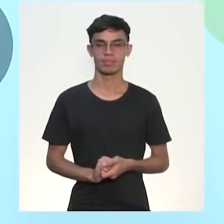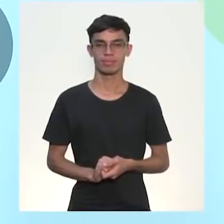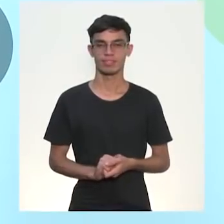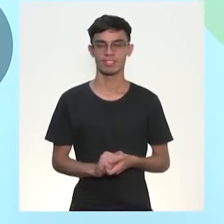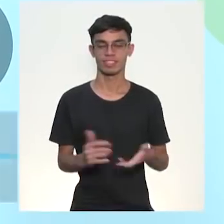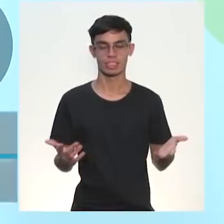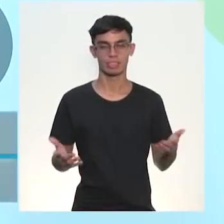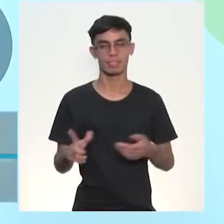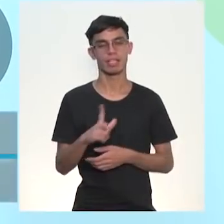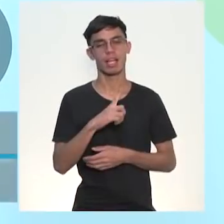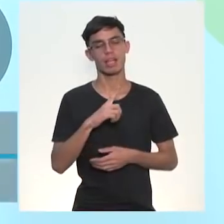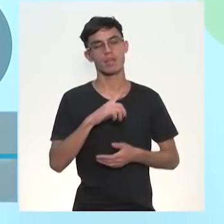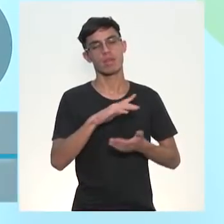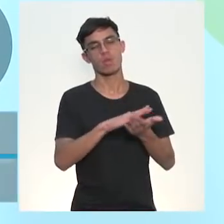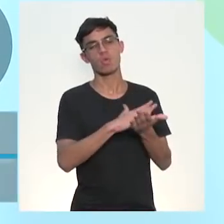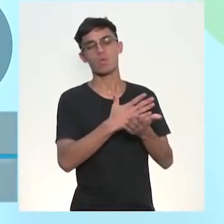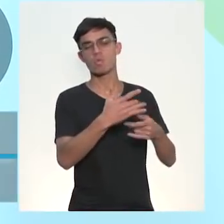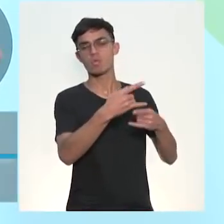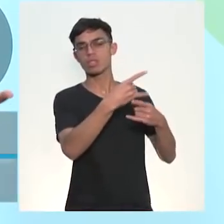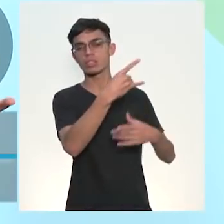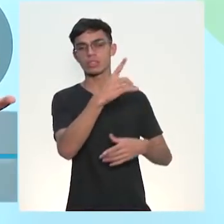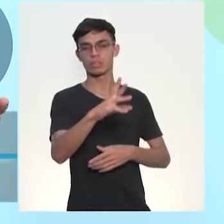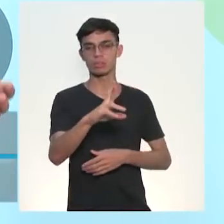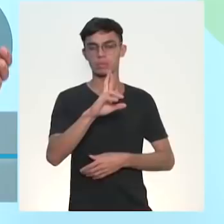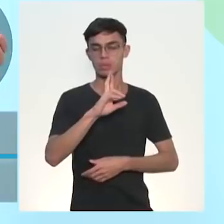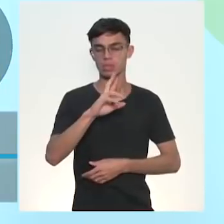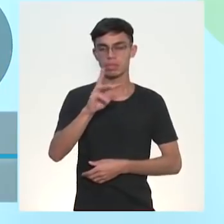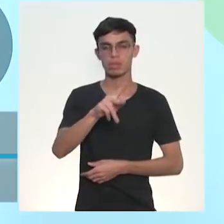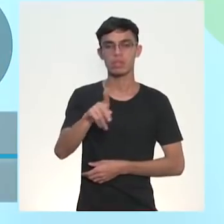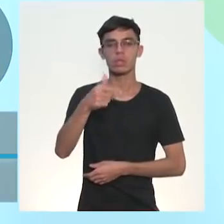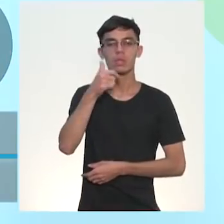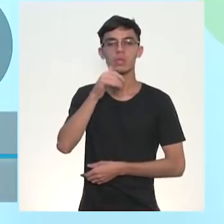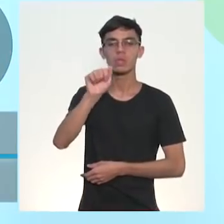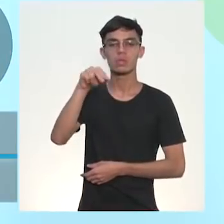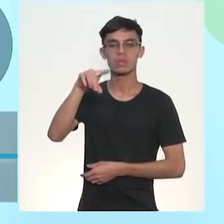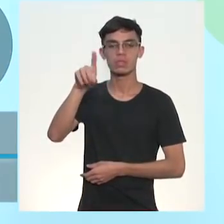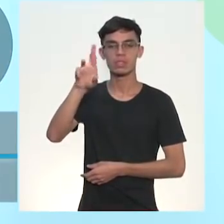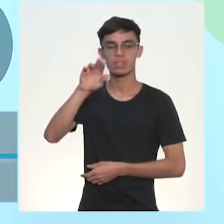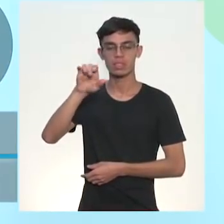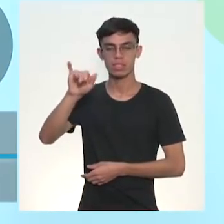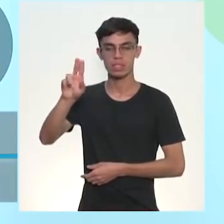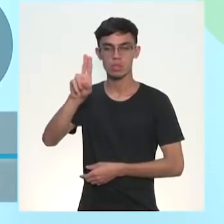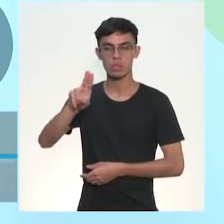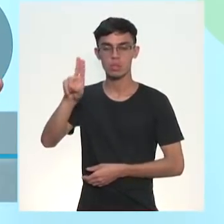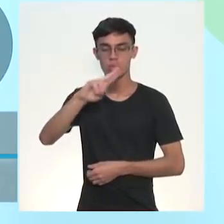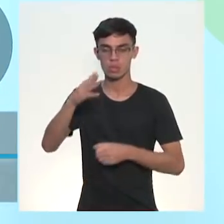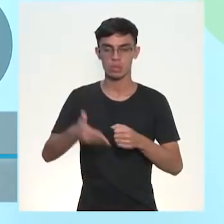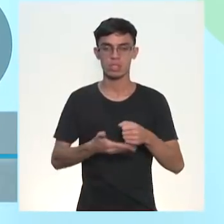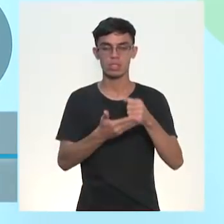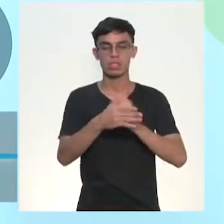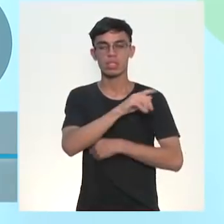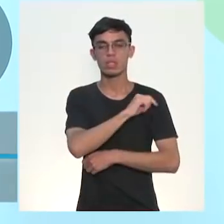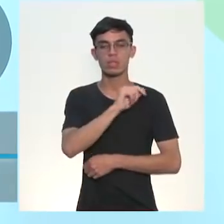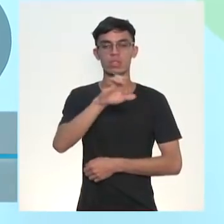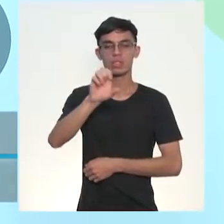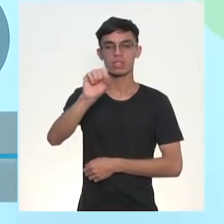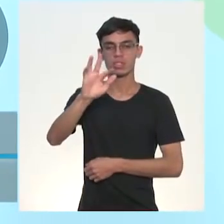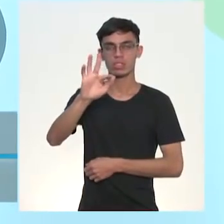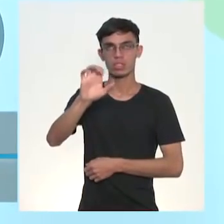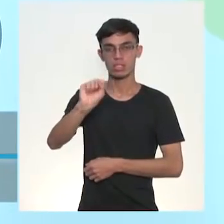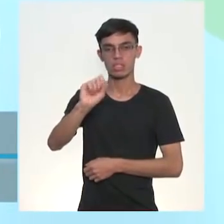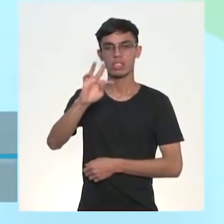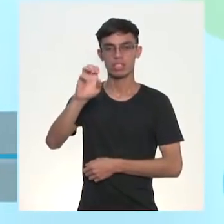Olha, Jorge, nós temos algumas respostas aqui, como da Pro Andréia, que ela mencionou consumo sustentável, foi da aluna